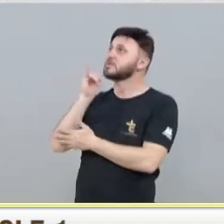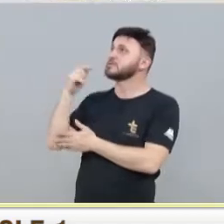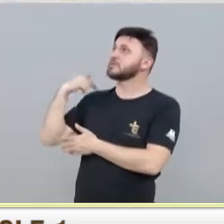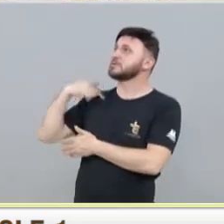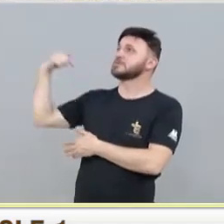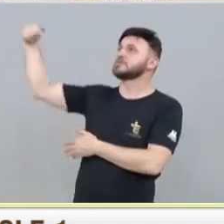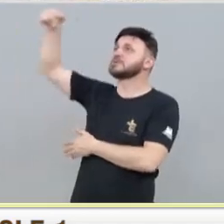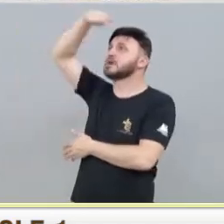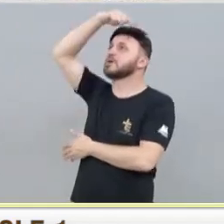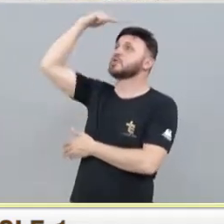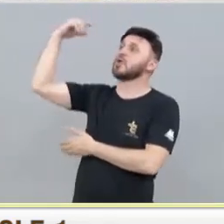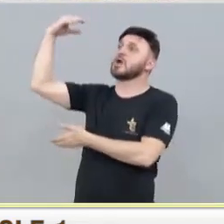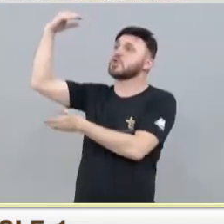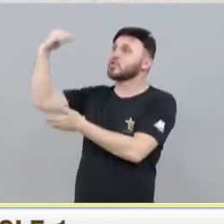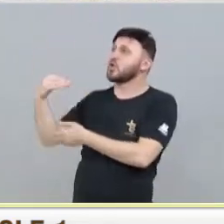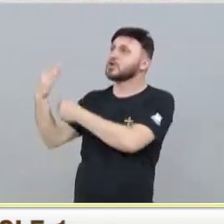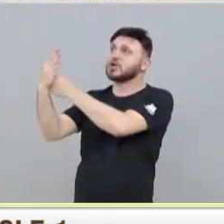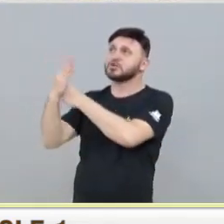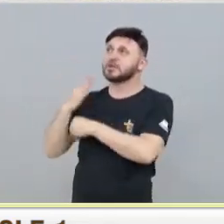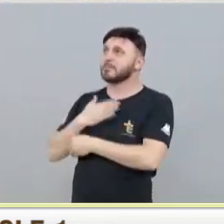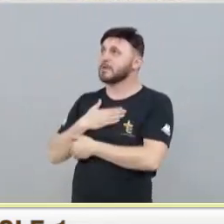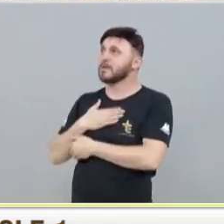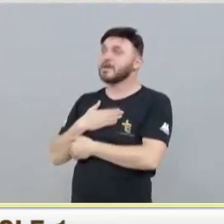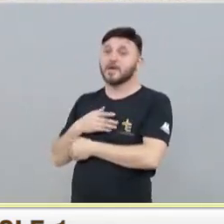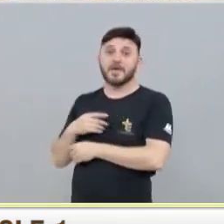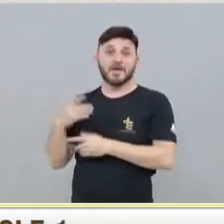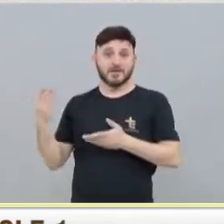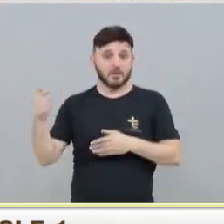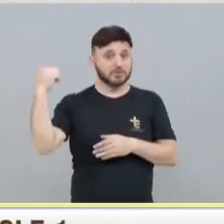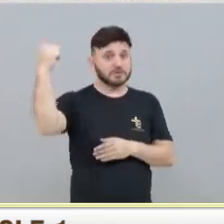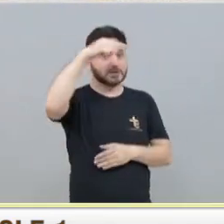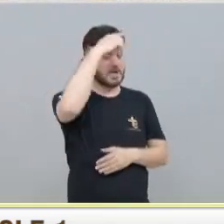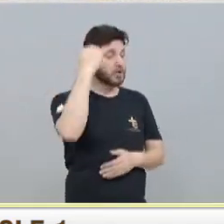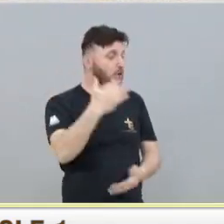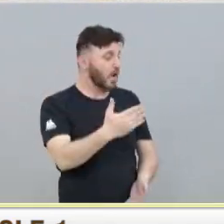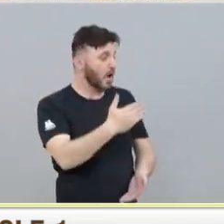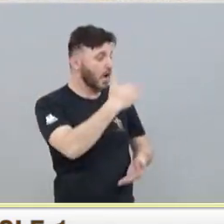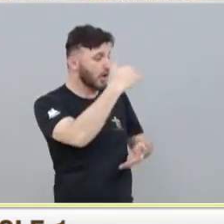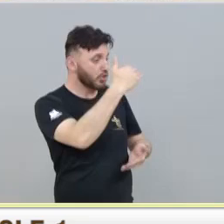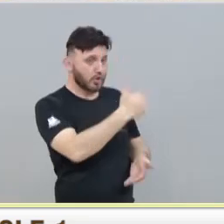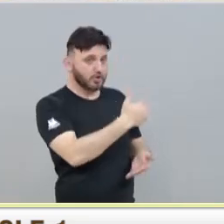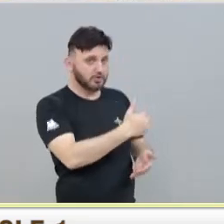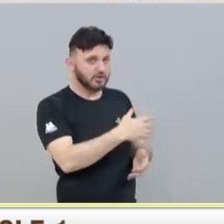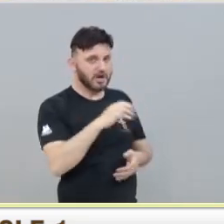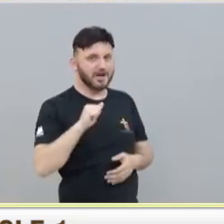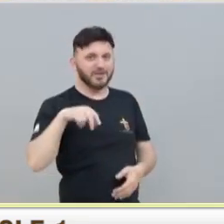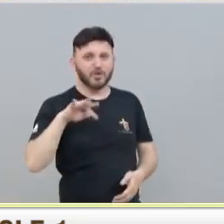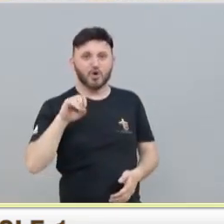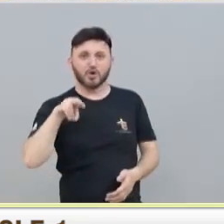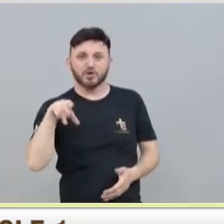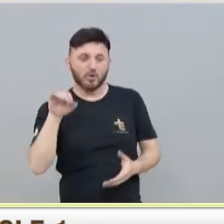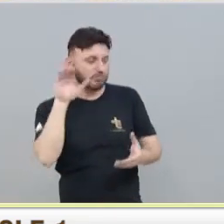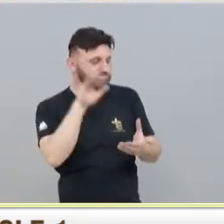intercede por mim ele está diante de deus intercedendo mas ele está dentro de mim me transformando